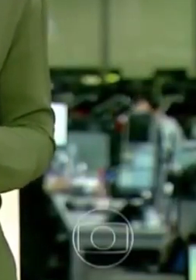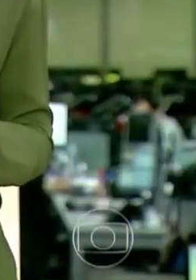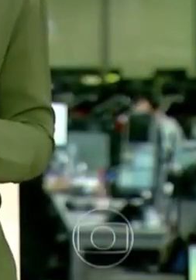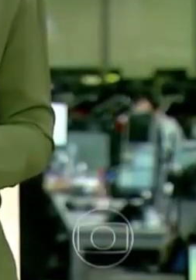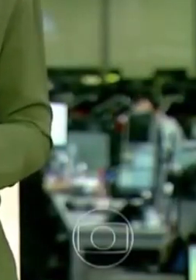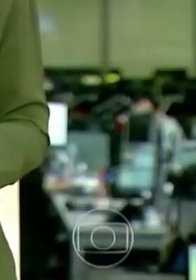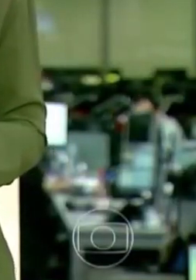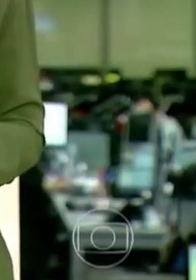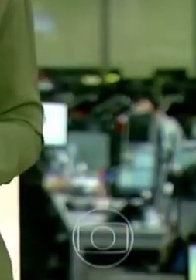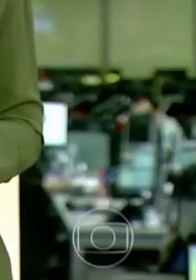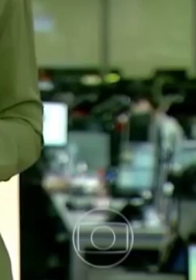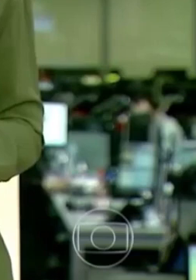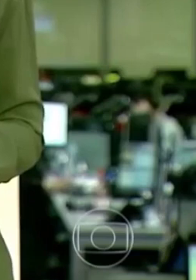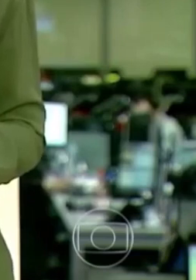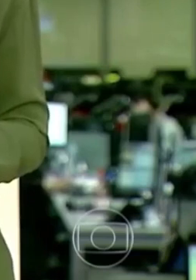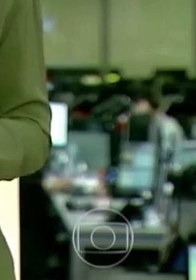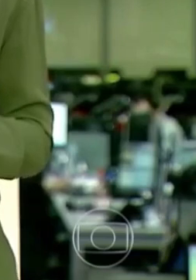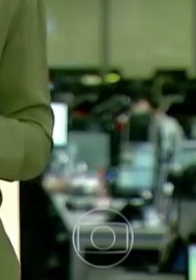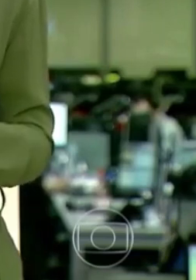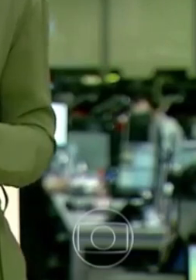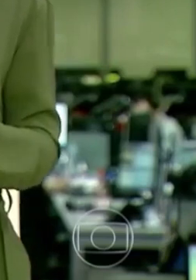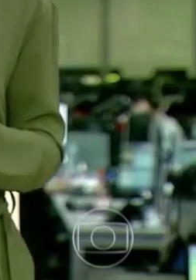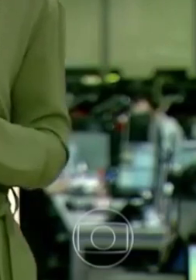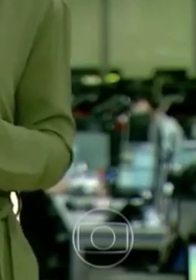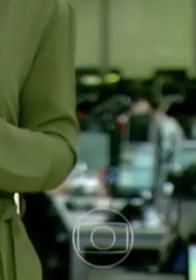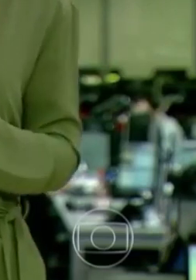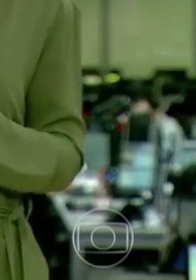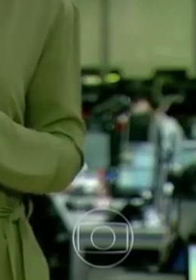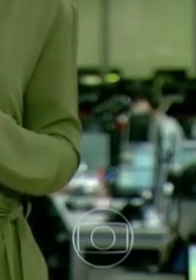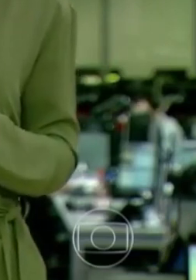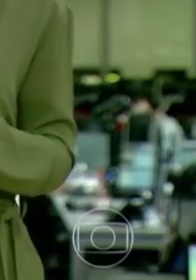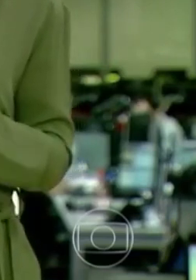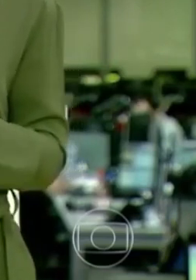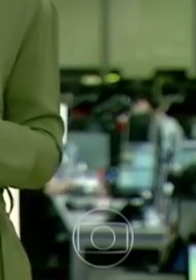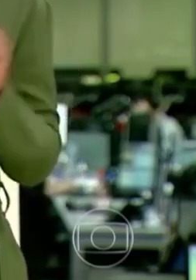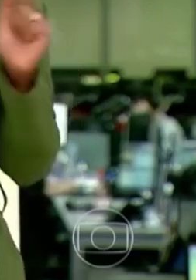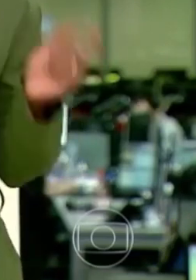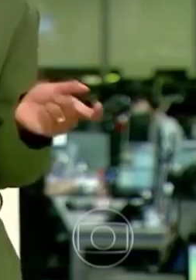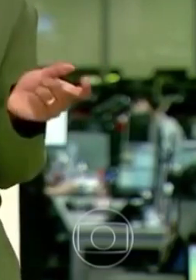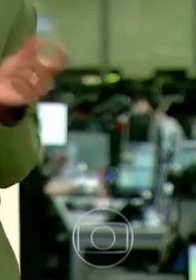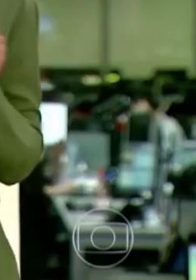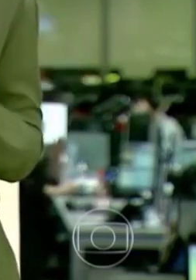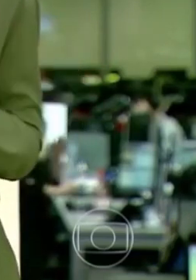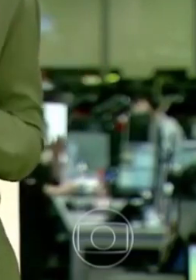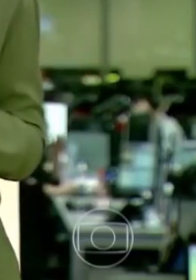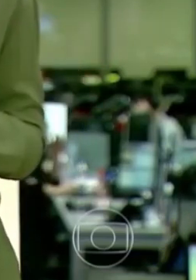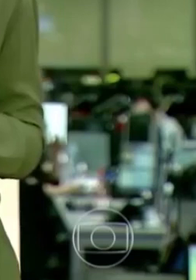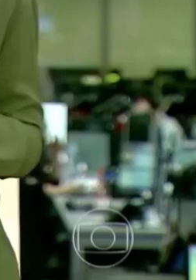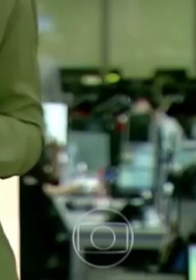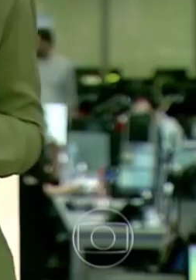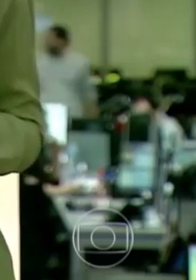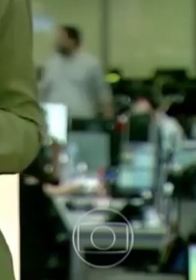115 mil mortos pelo novo coronavírus, o presidente Bolsonaro participou de um evento chamado Brasil Vencendo